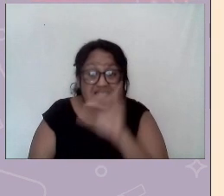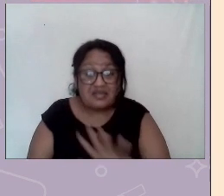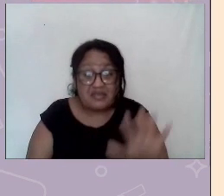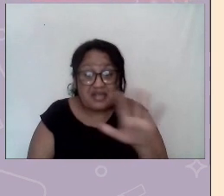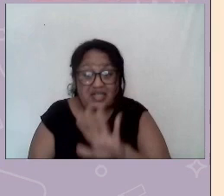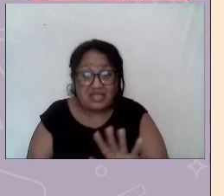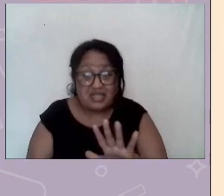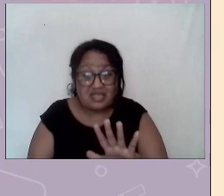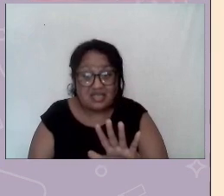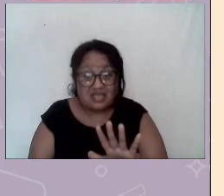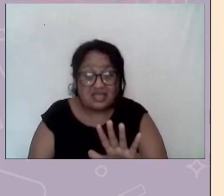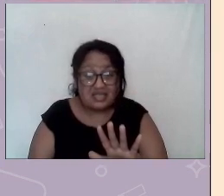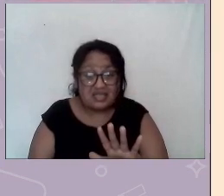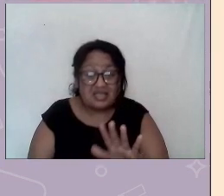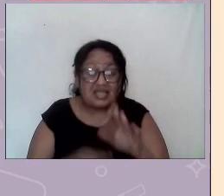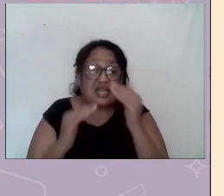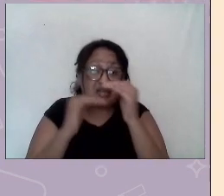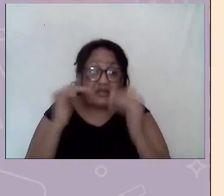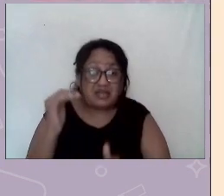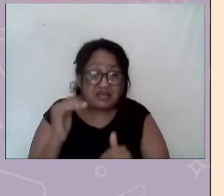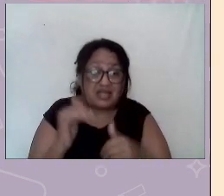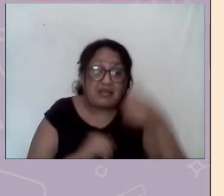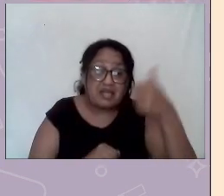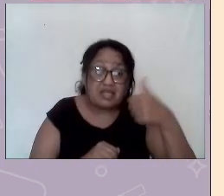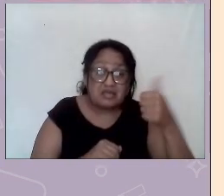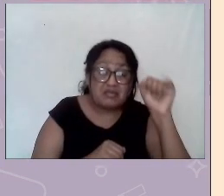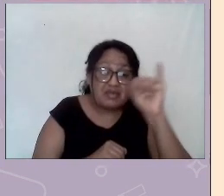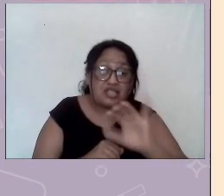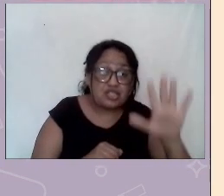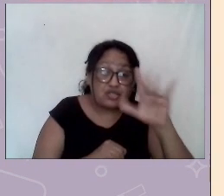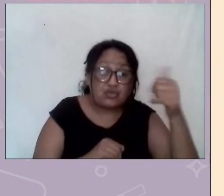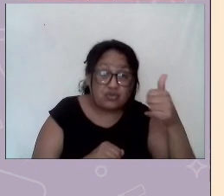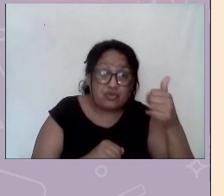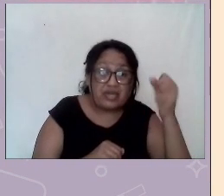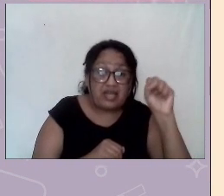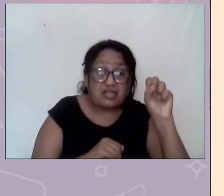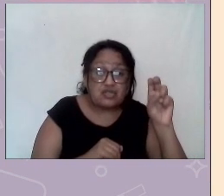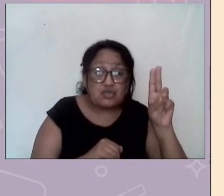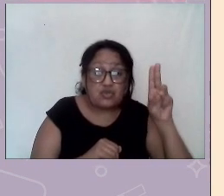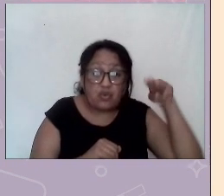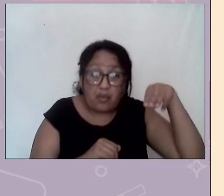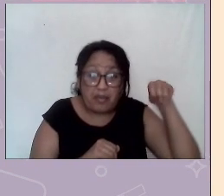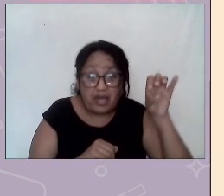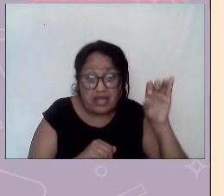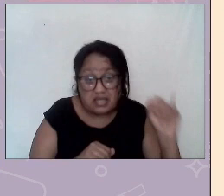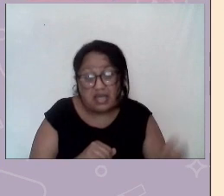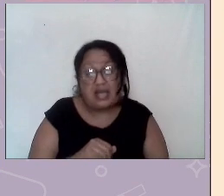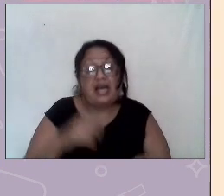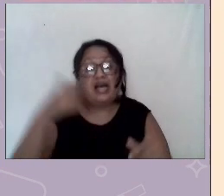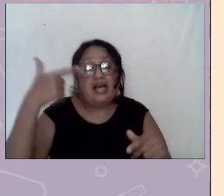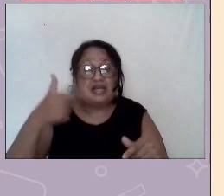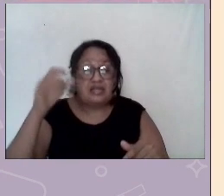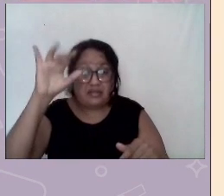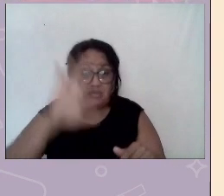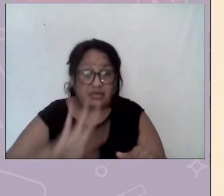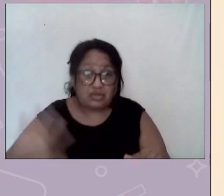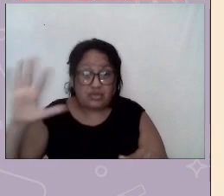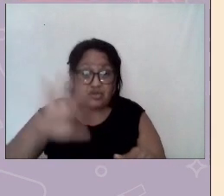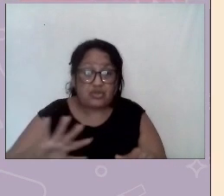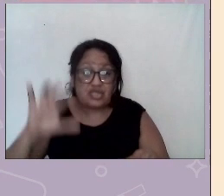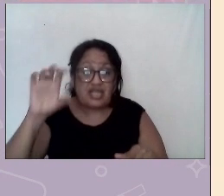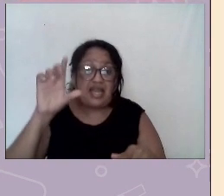escrita suméria a imagem 2 escrita egípcia então